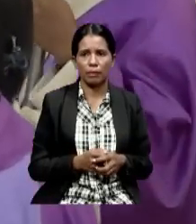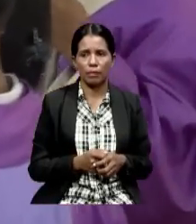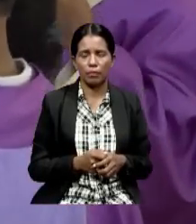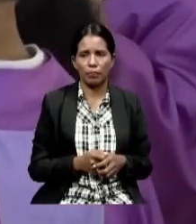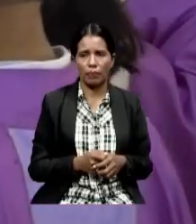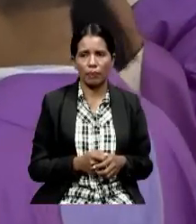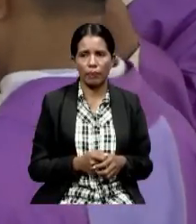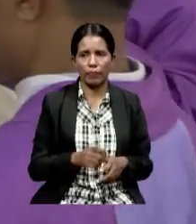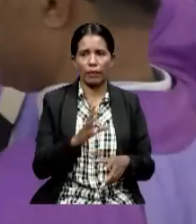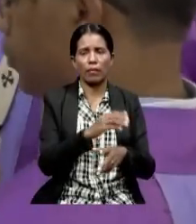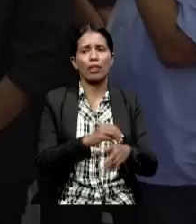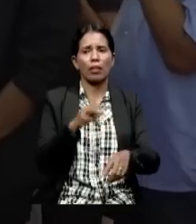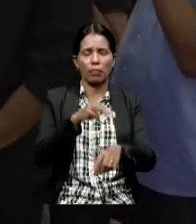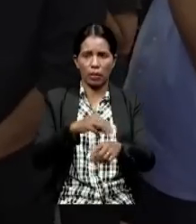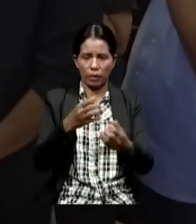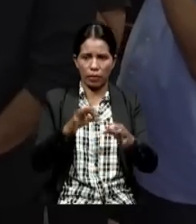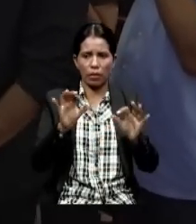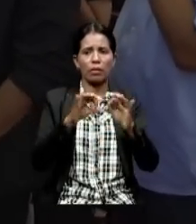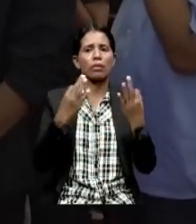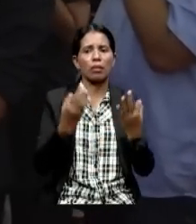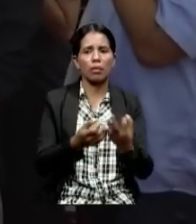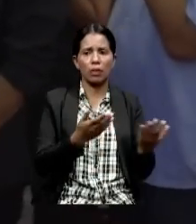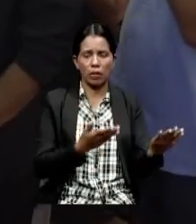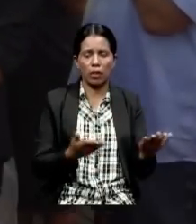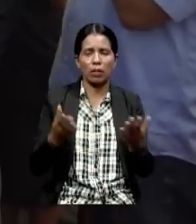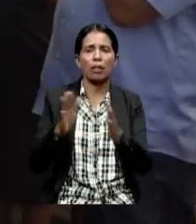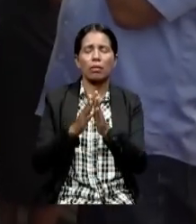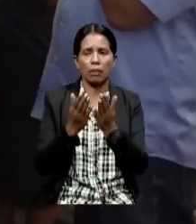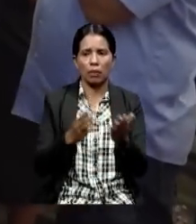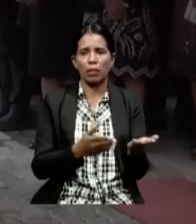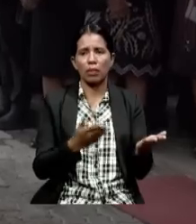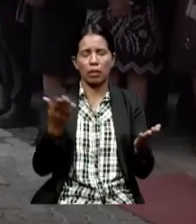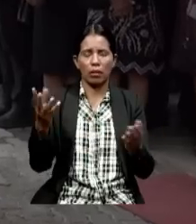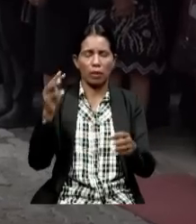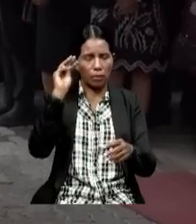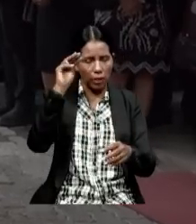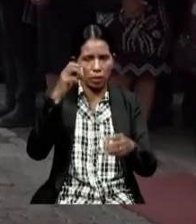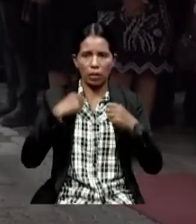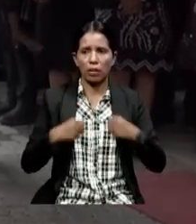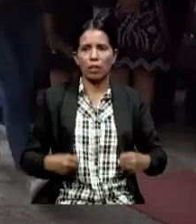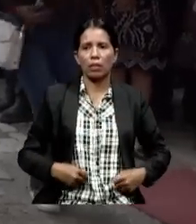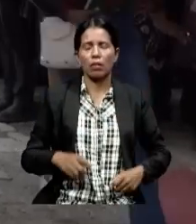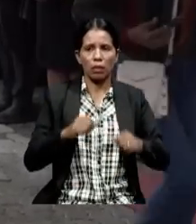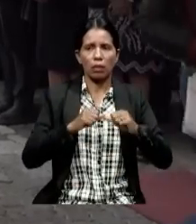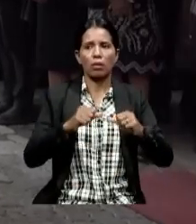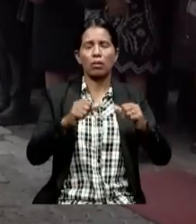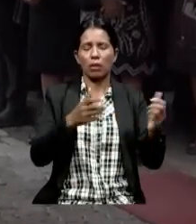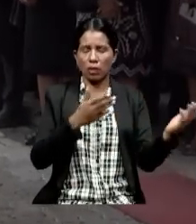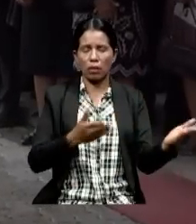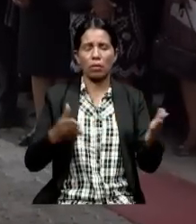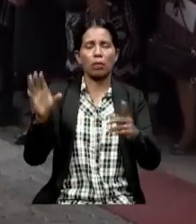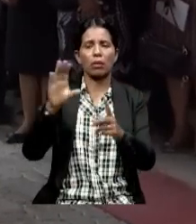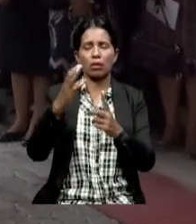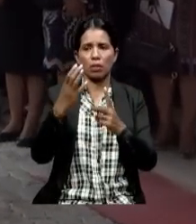Foi em remata missa requem família Lori Matebian ba presta homenagem e a Ministério Saúde no continua Lori ba Conselho